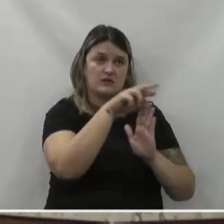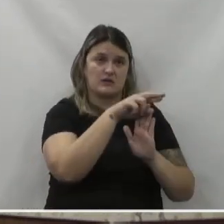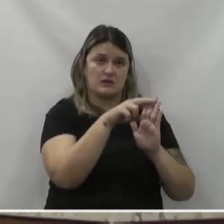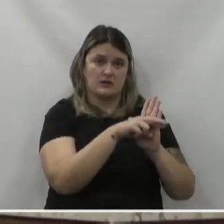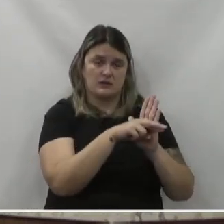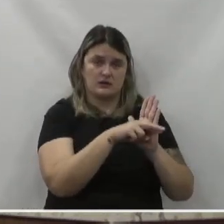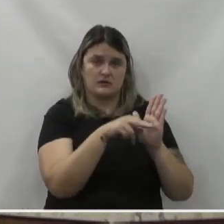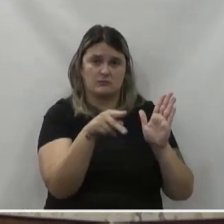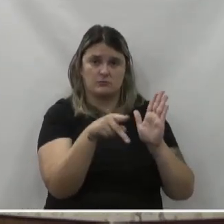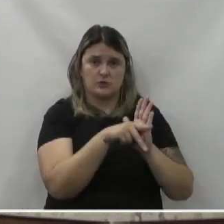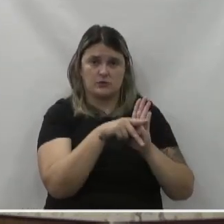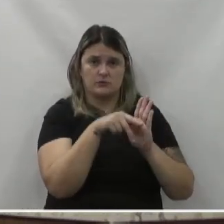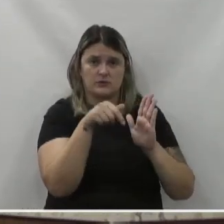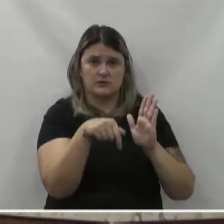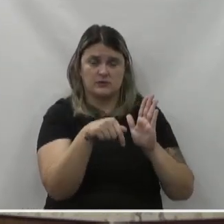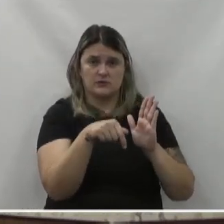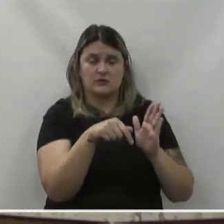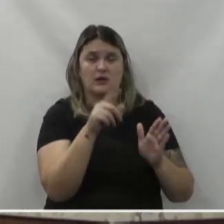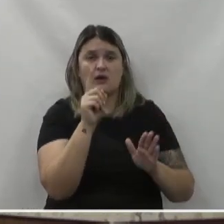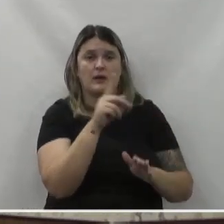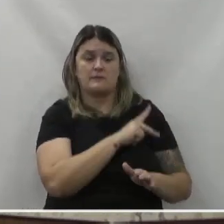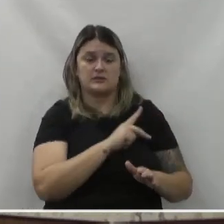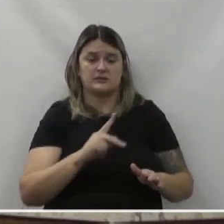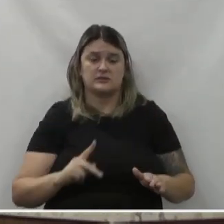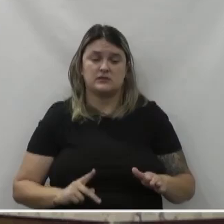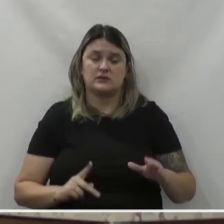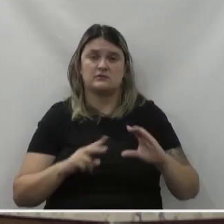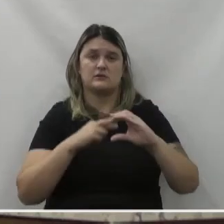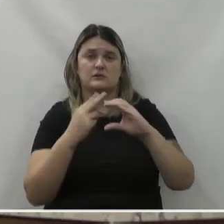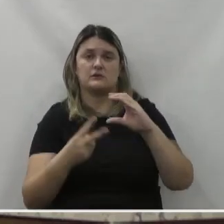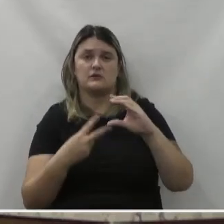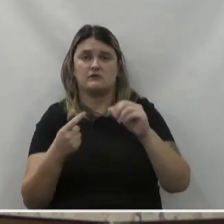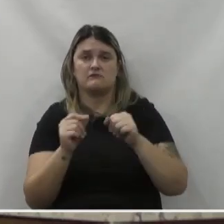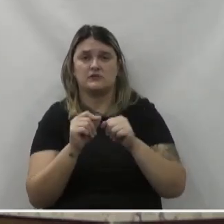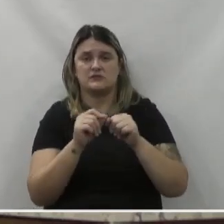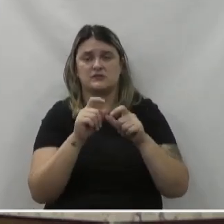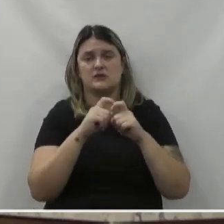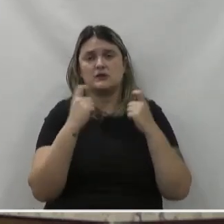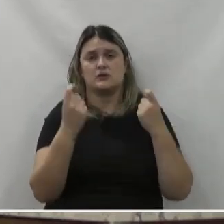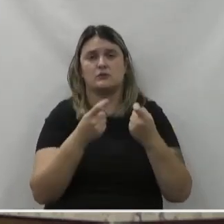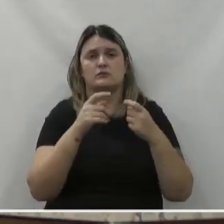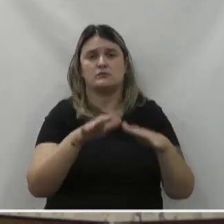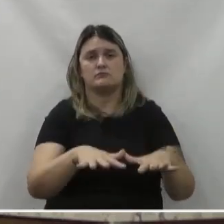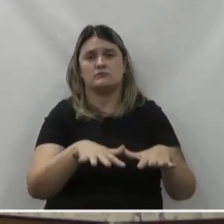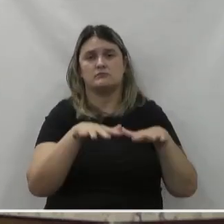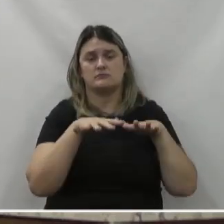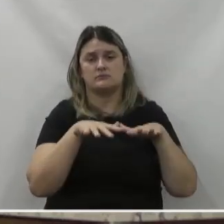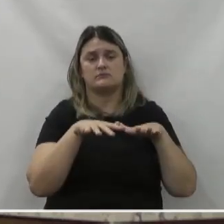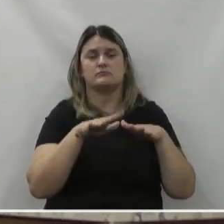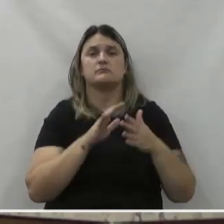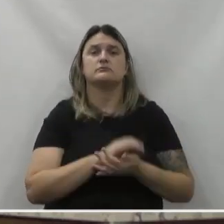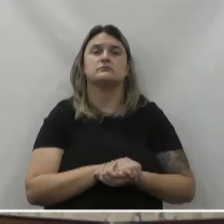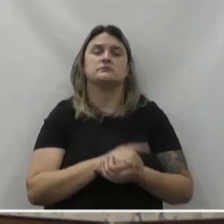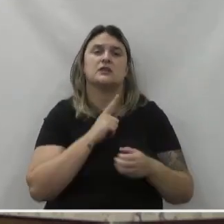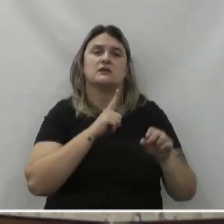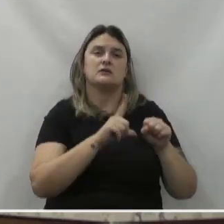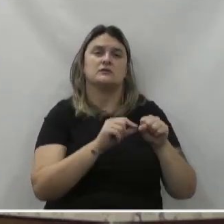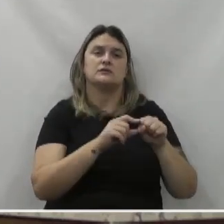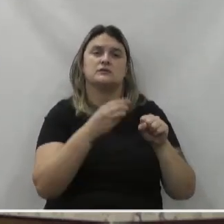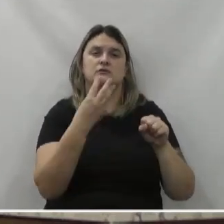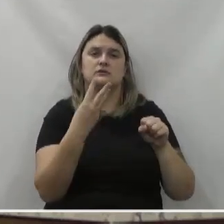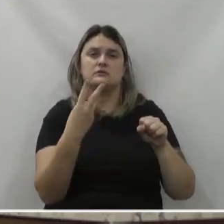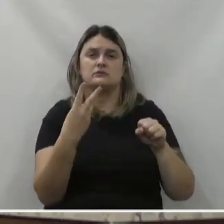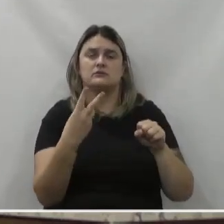União da Vitória, é de competência do presidente da Câmara realizar as audiências públicas. Conforme o artigo